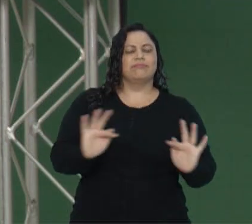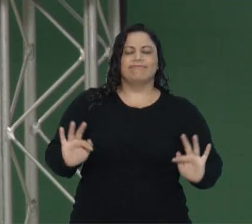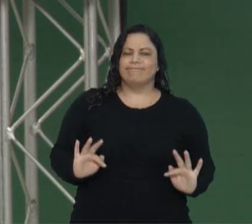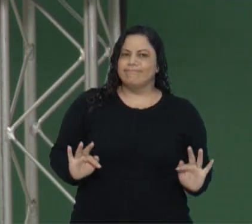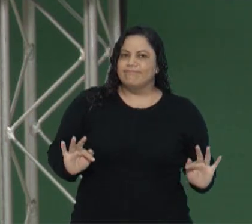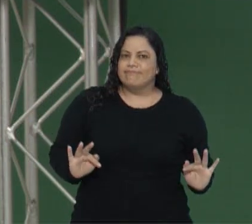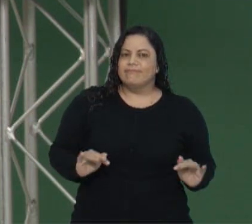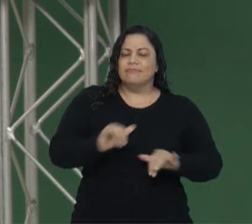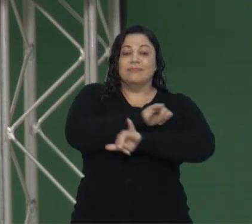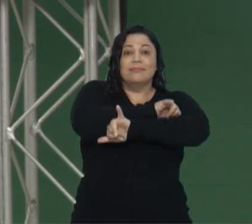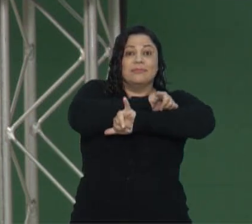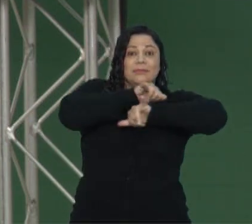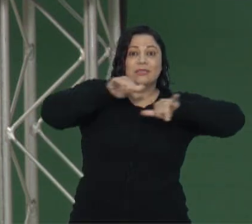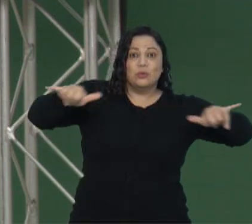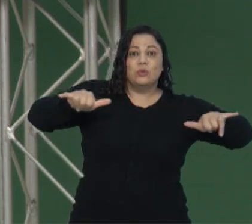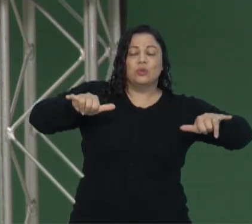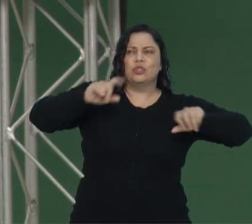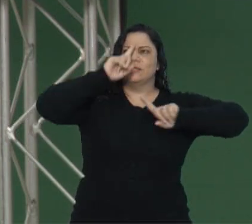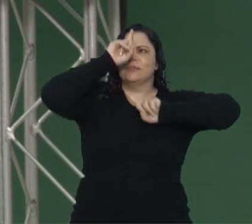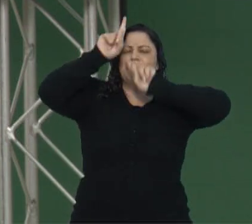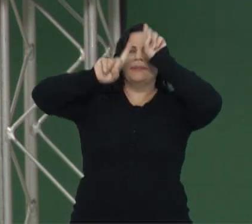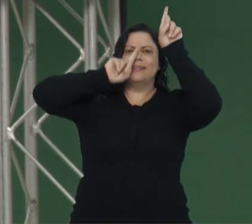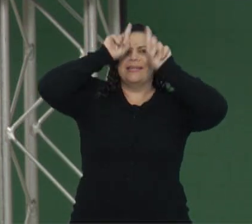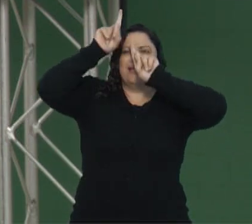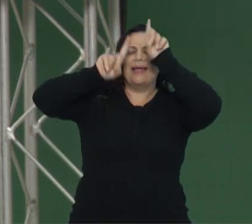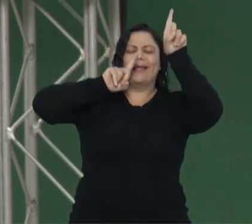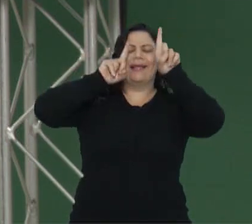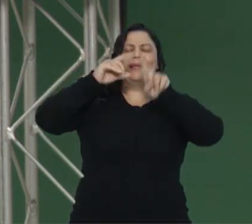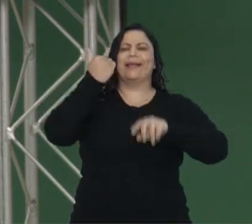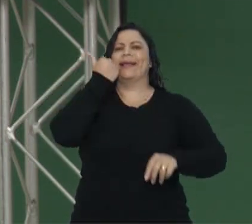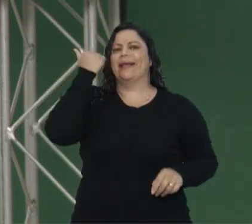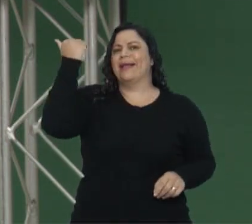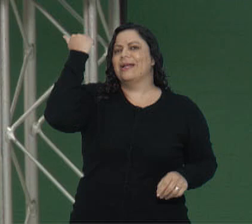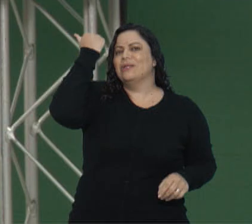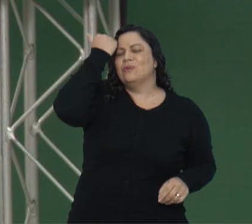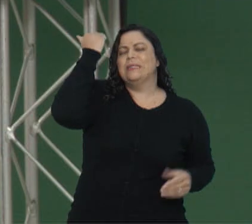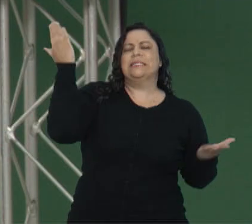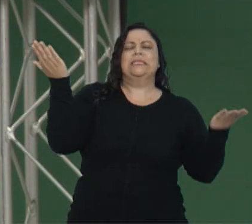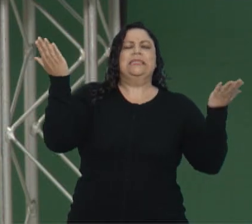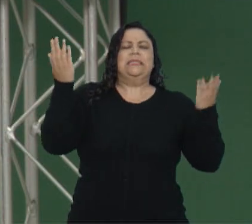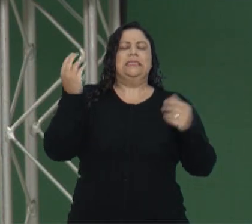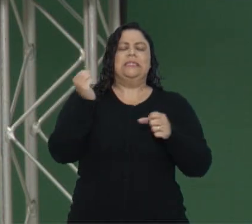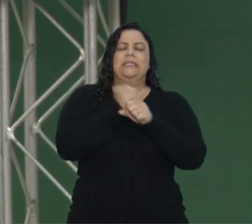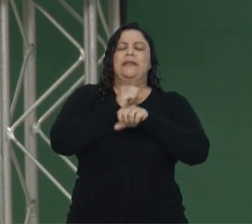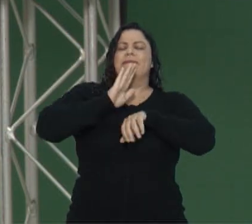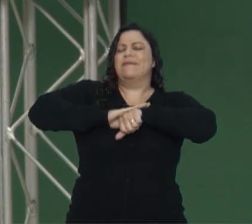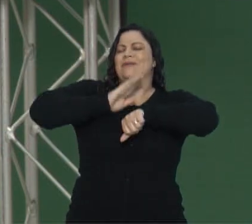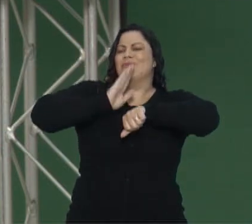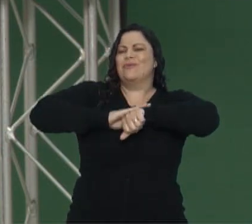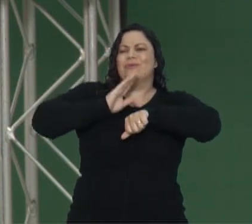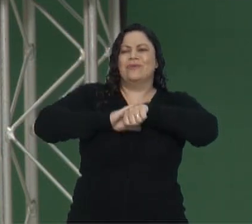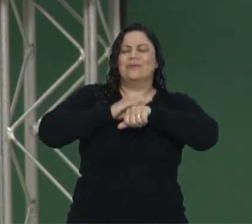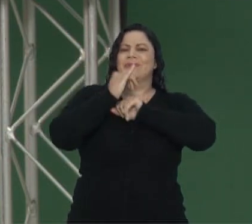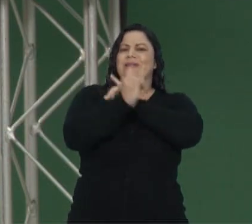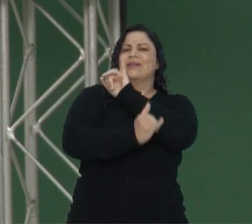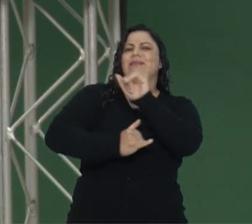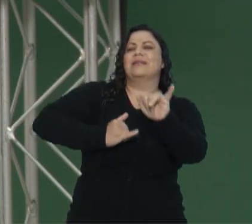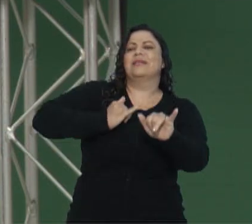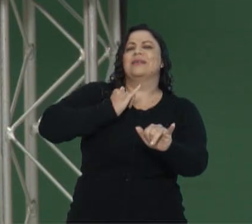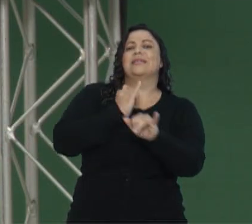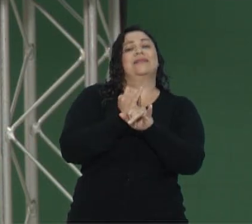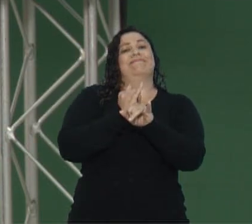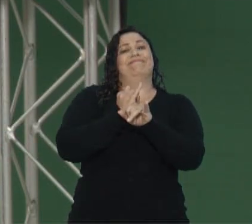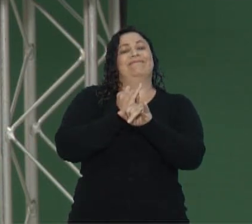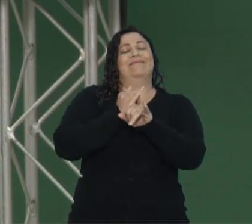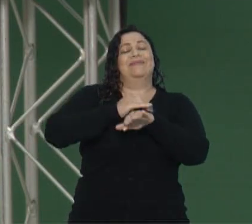Na notícia, a gente tem a ideia de que adolescentes que ficam muito tempo na internet são mais infelizes. E, né, então